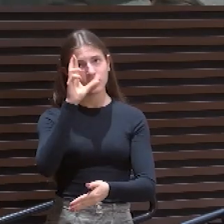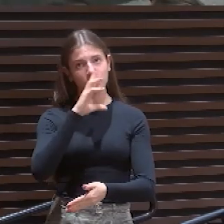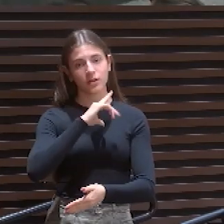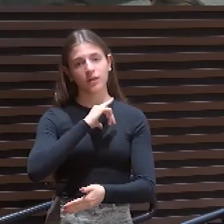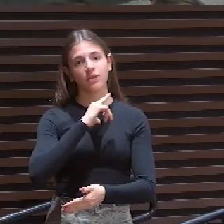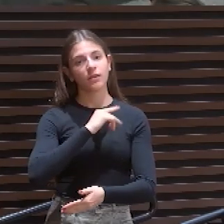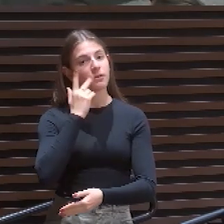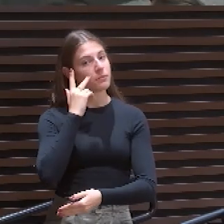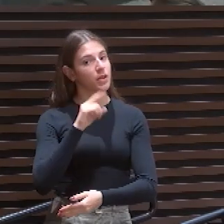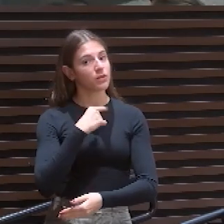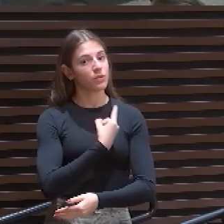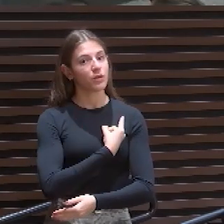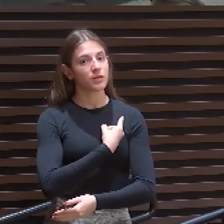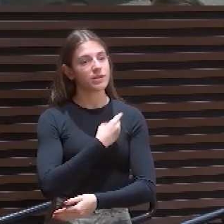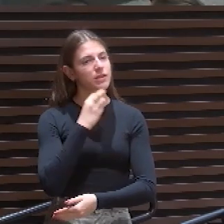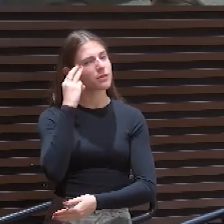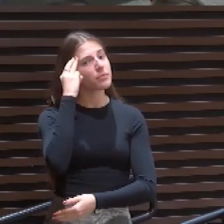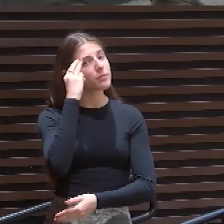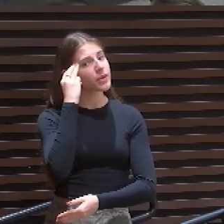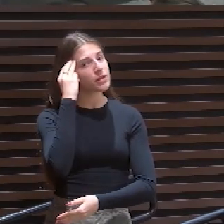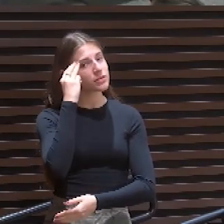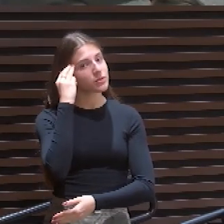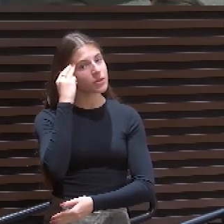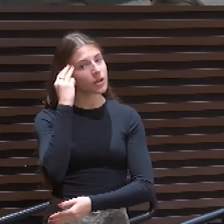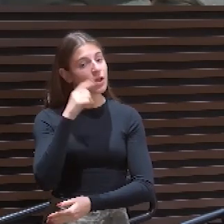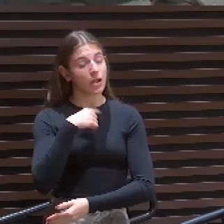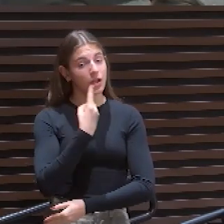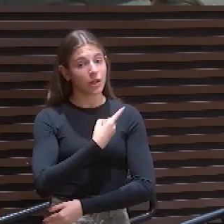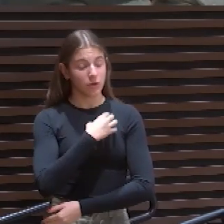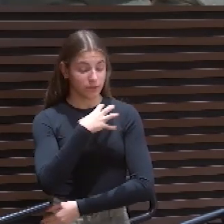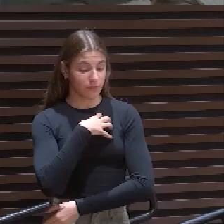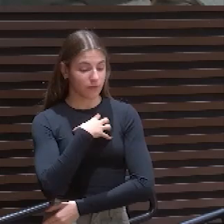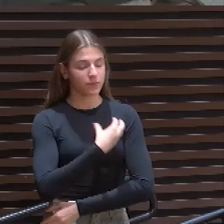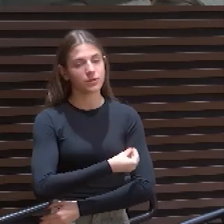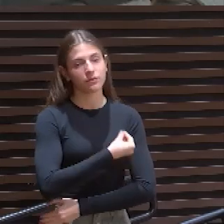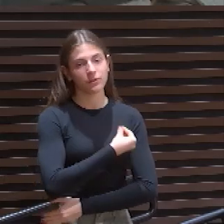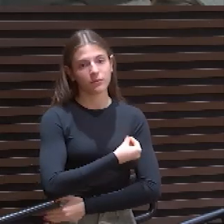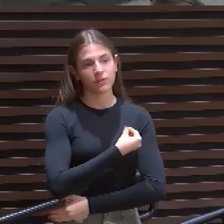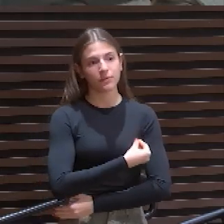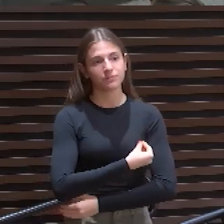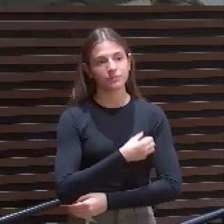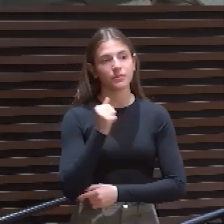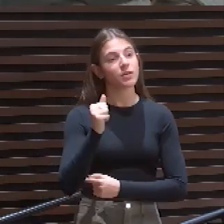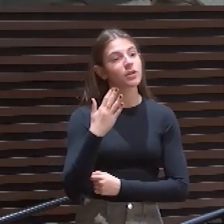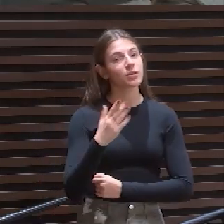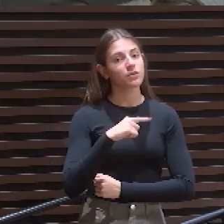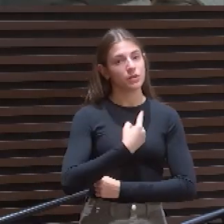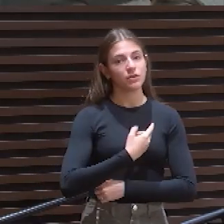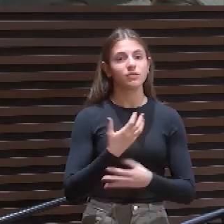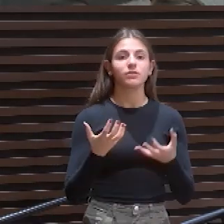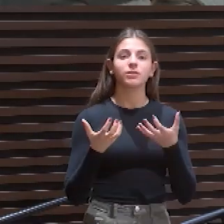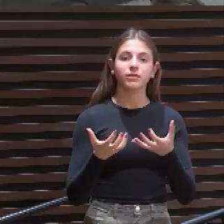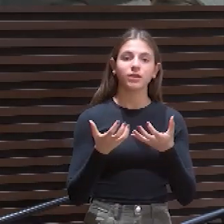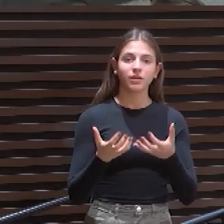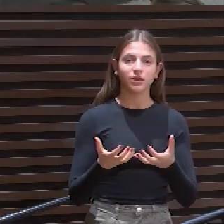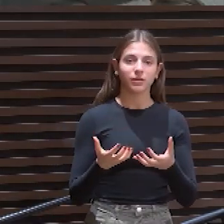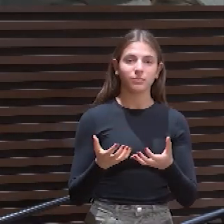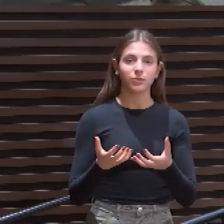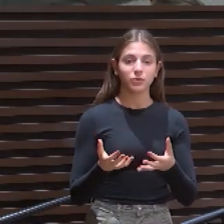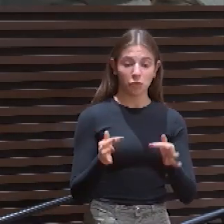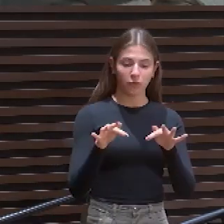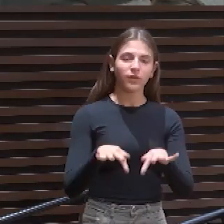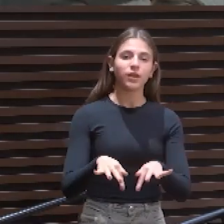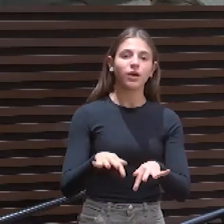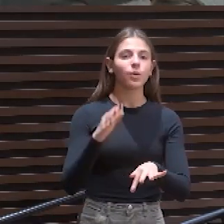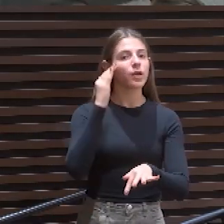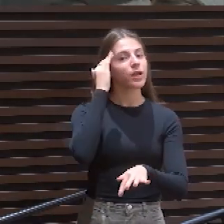nós e para refletir o nosso modo de viver. Então, nós queremos, ao final, entender o